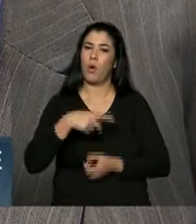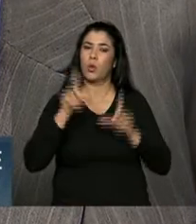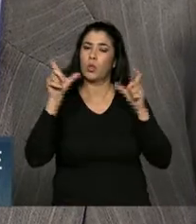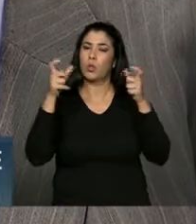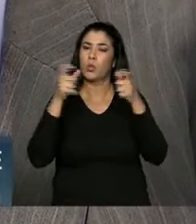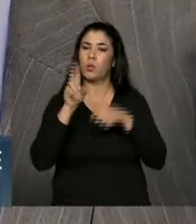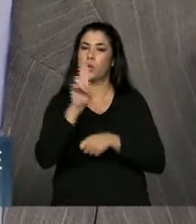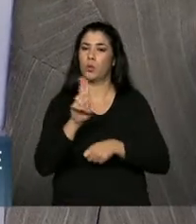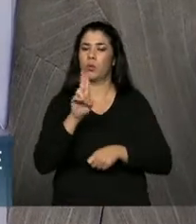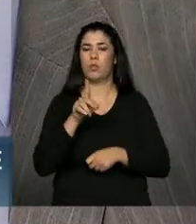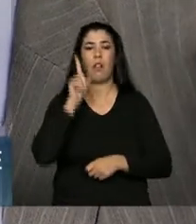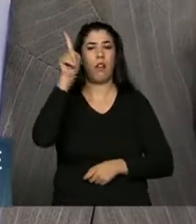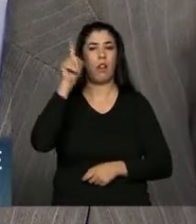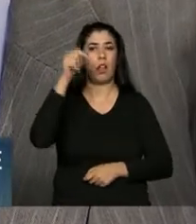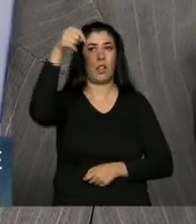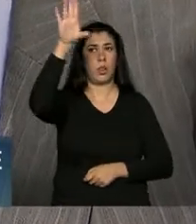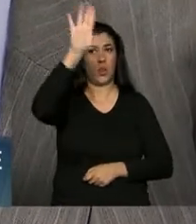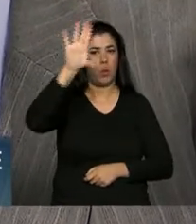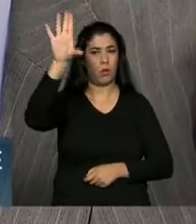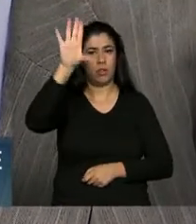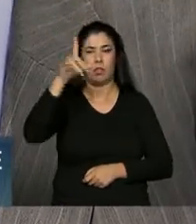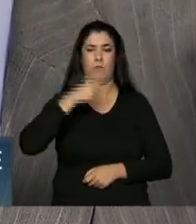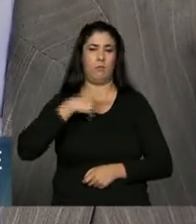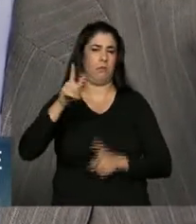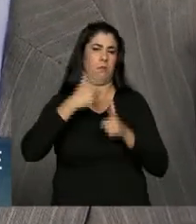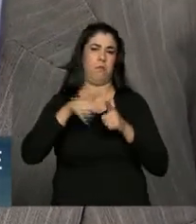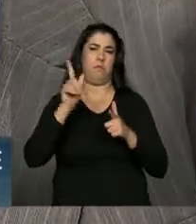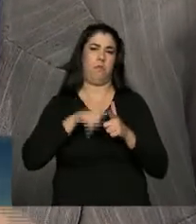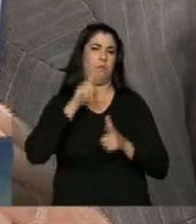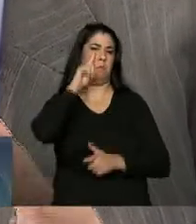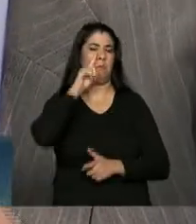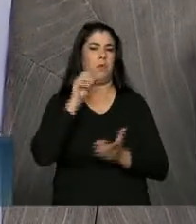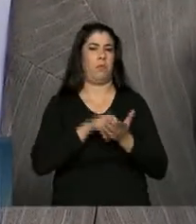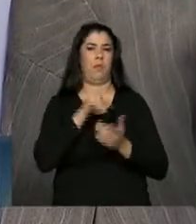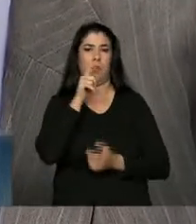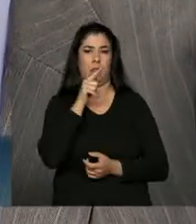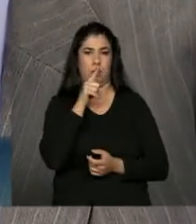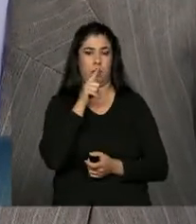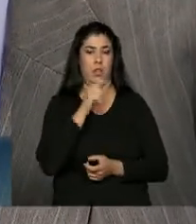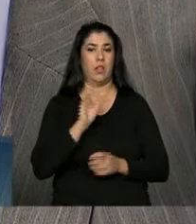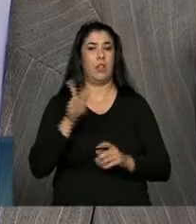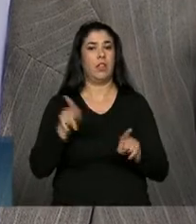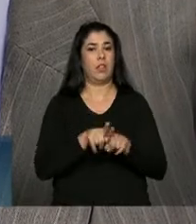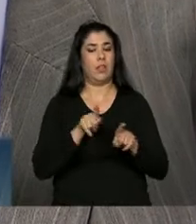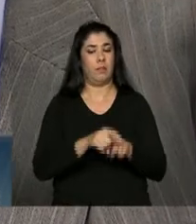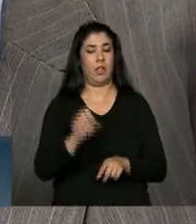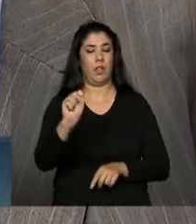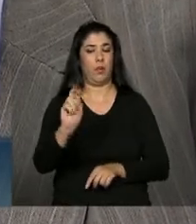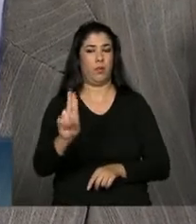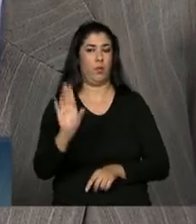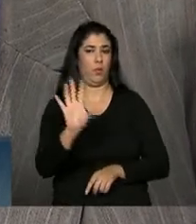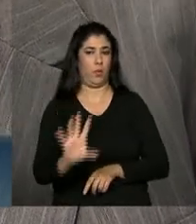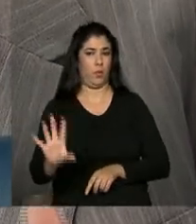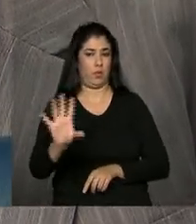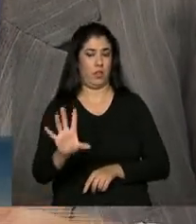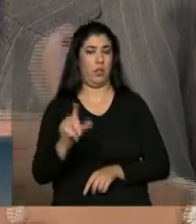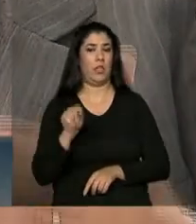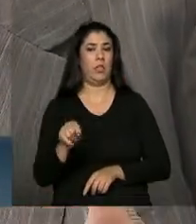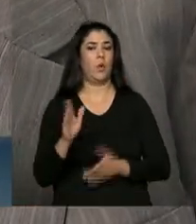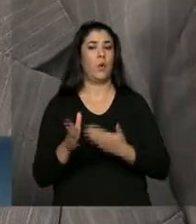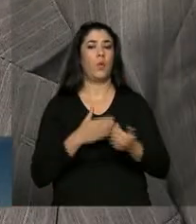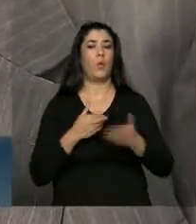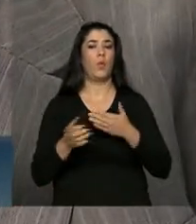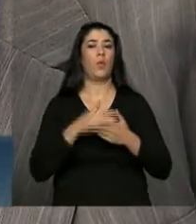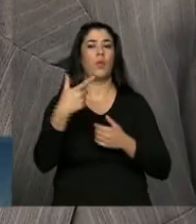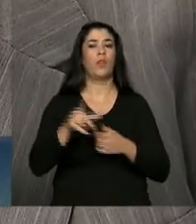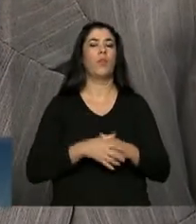dizer que no nordeste nós não temos mais nenhum risco de racionamento eu poderia dizer que no sudeste o nosso risco para